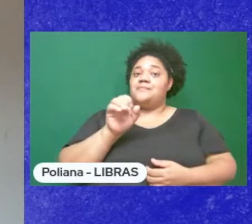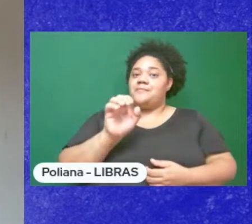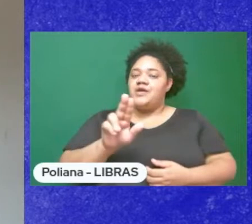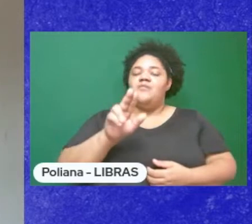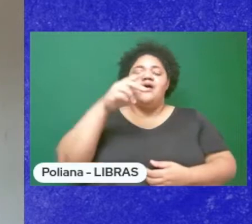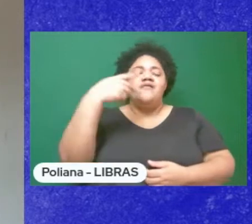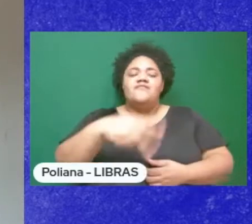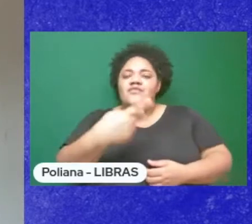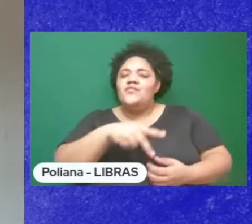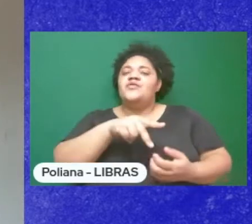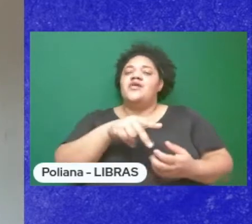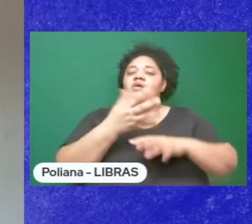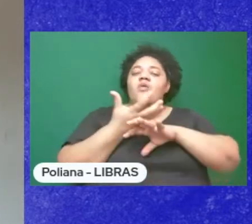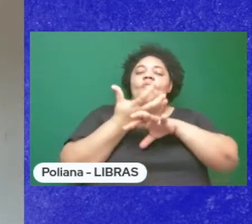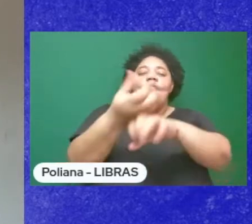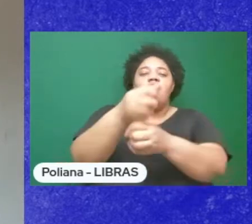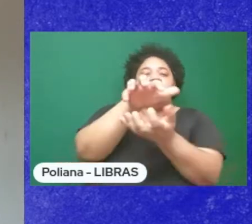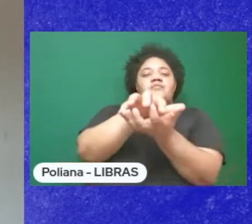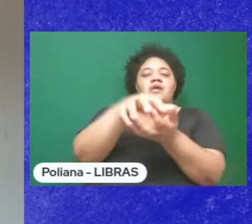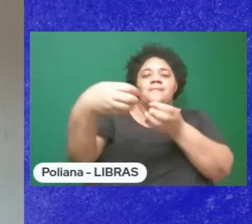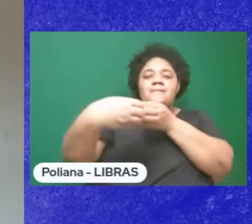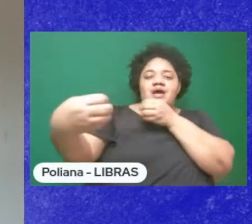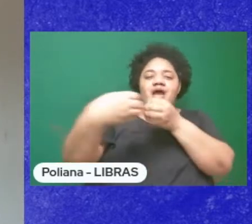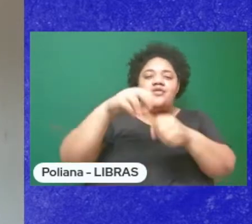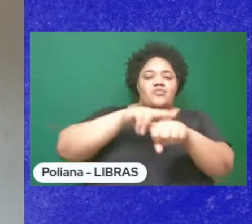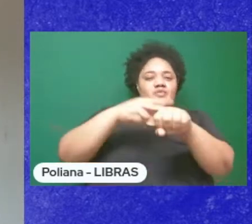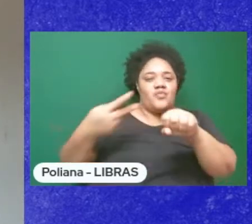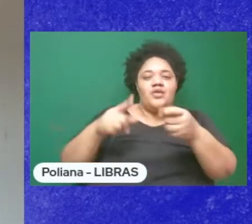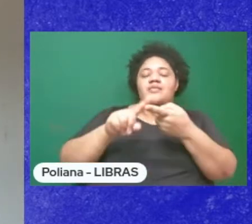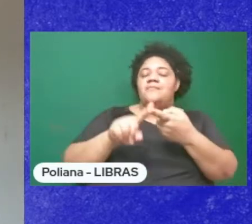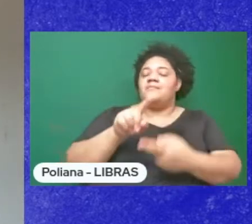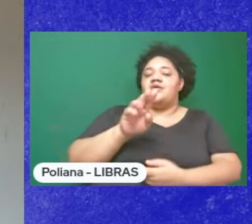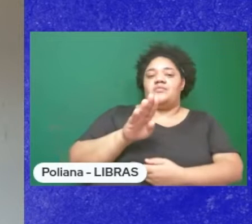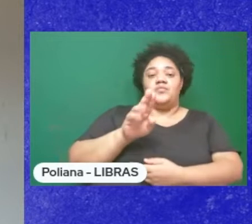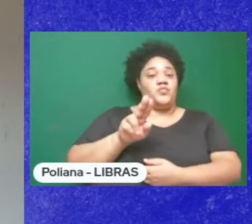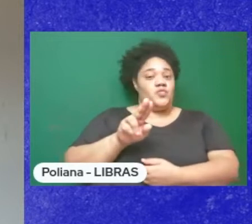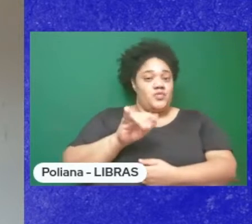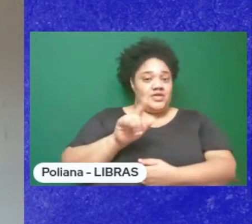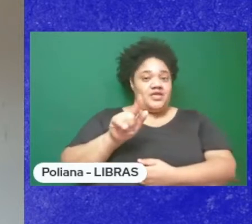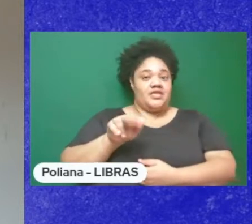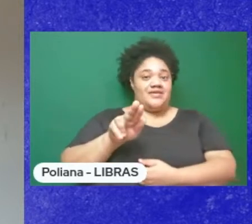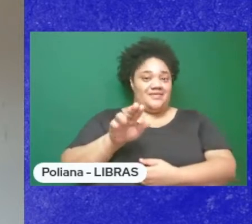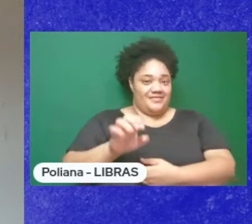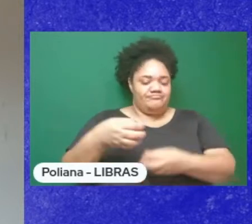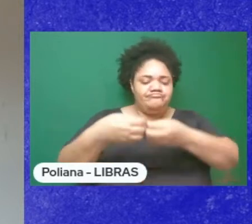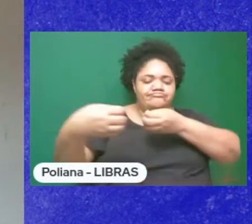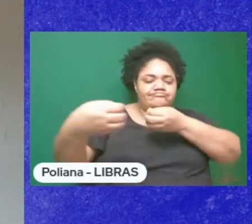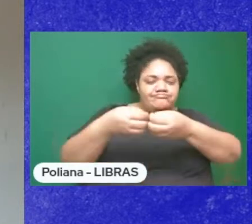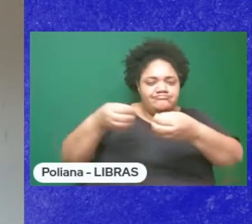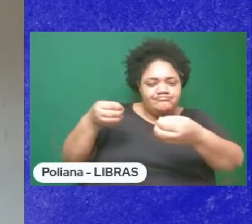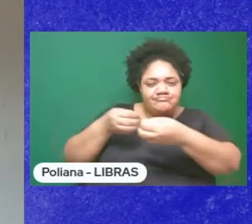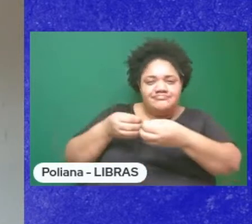Pernambuco. Fica aqui pertinho de Arco Verde, pertinho de Buíque, no município de Buíque. É um lugar à parte